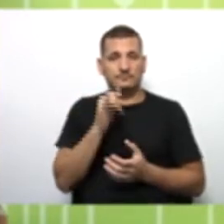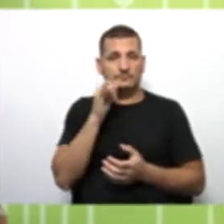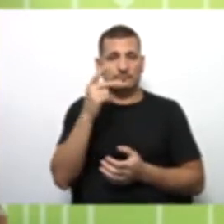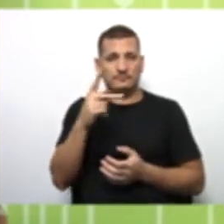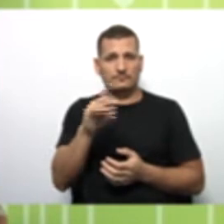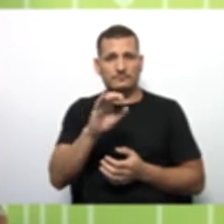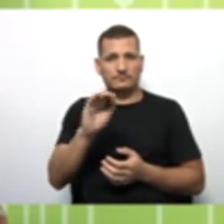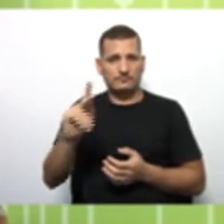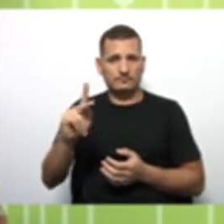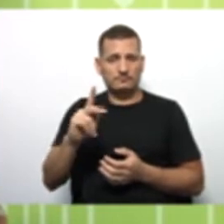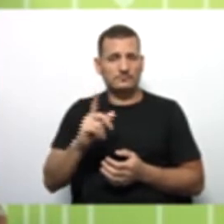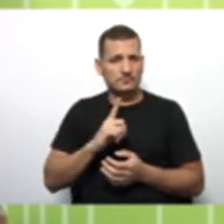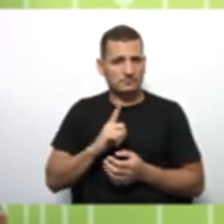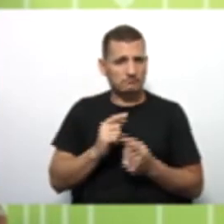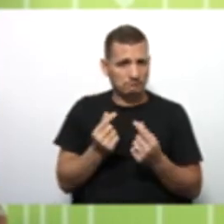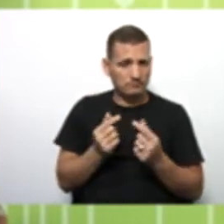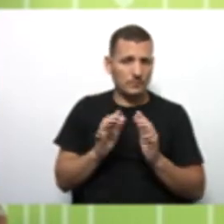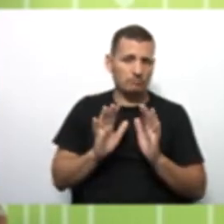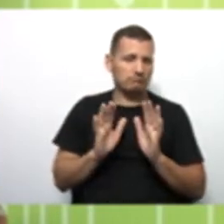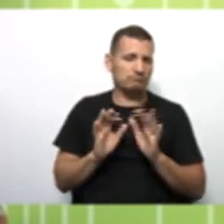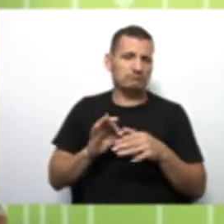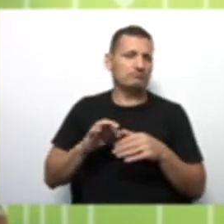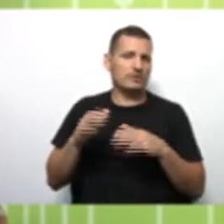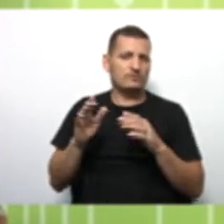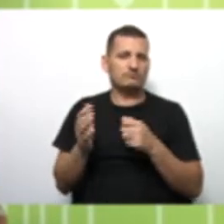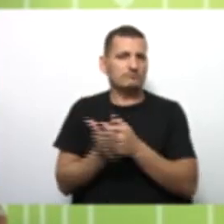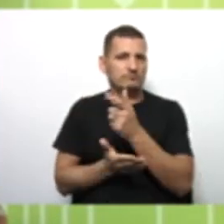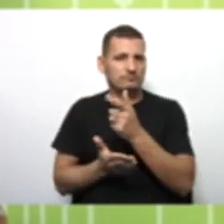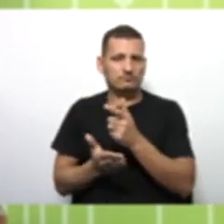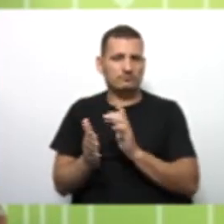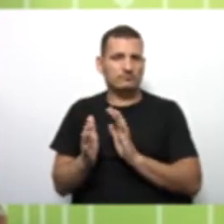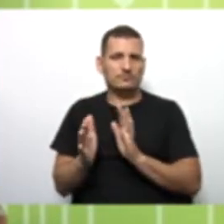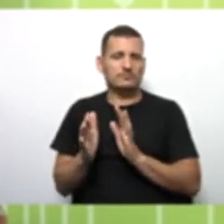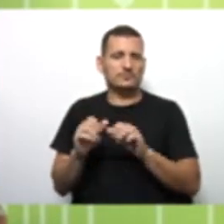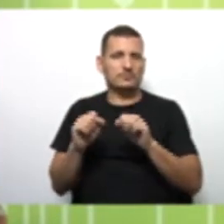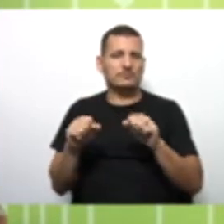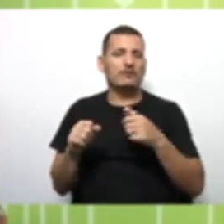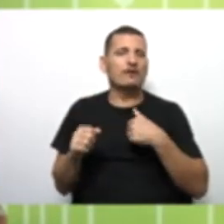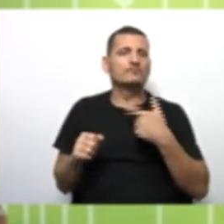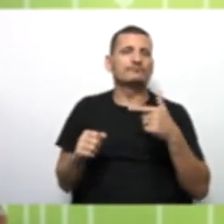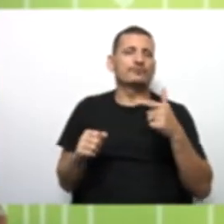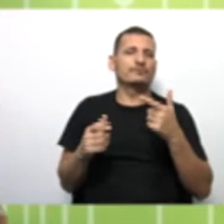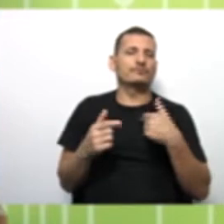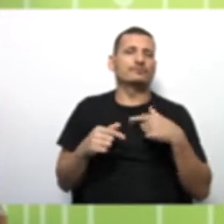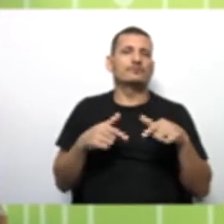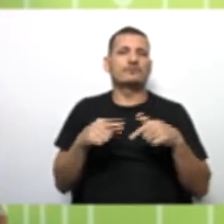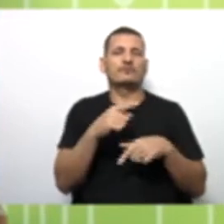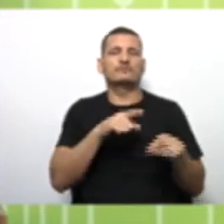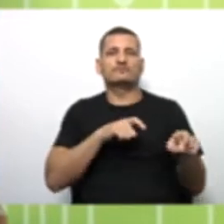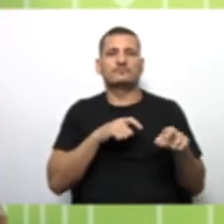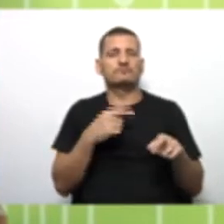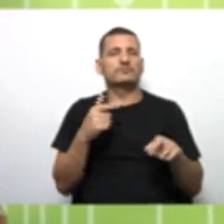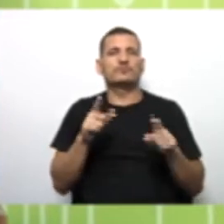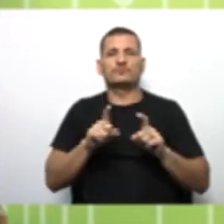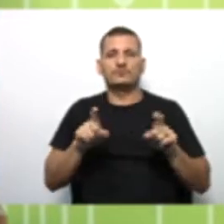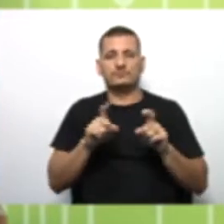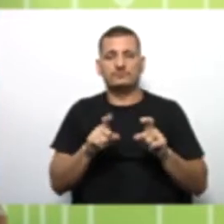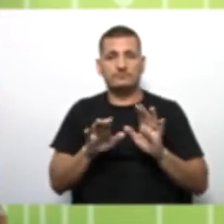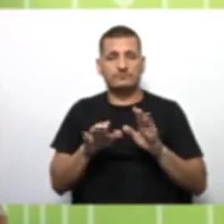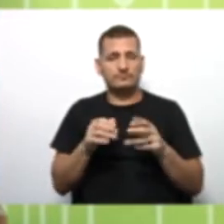cooperativa tiver condições, façam aquisições desse software. Ah, mas a minha não tem, eu trabalho lá na zona rural, tem mal um computador. Gente, para